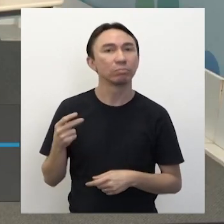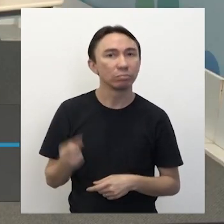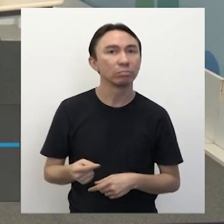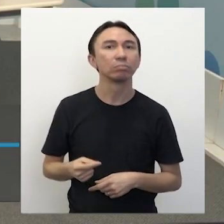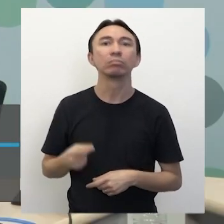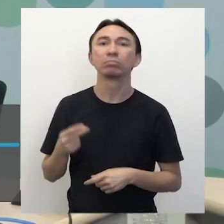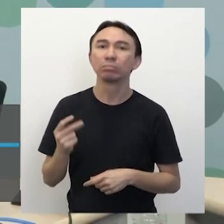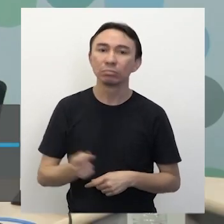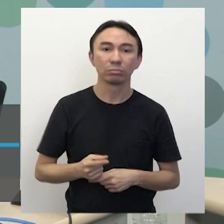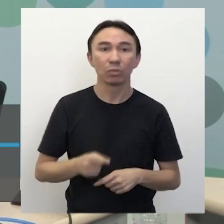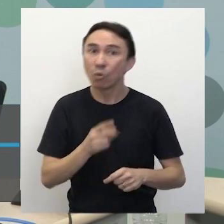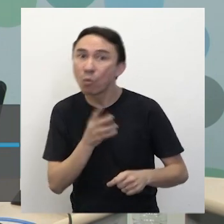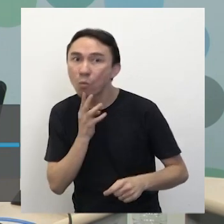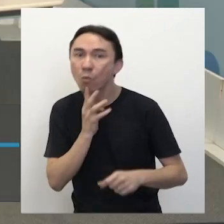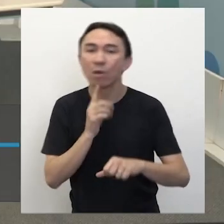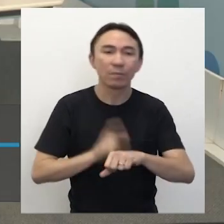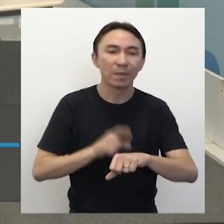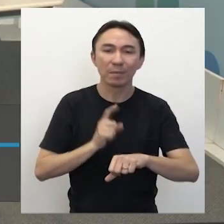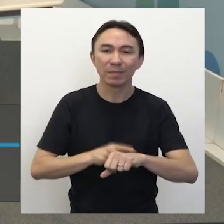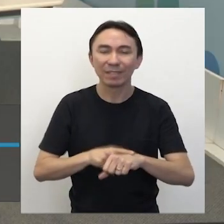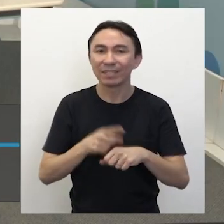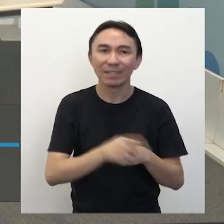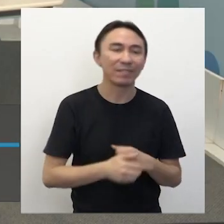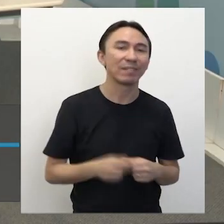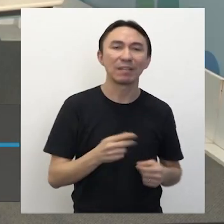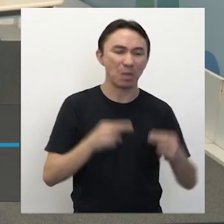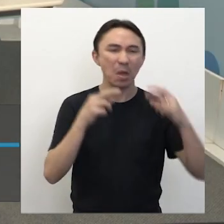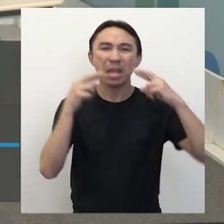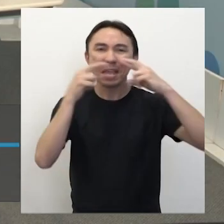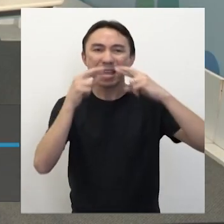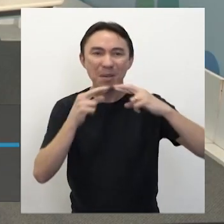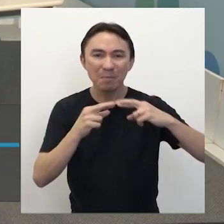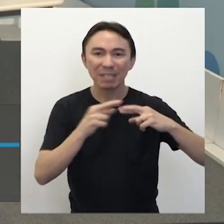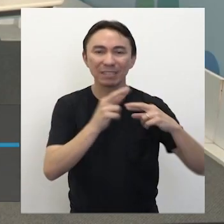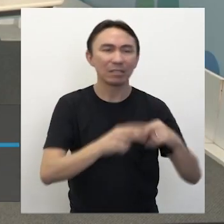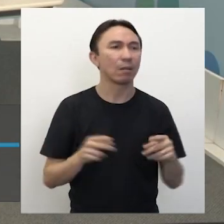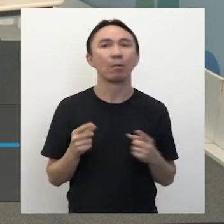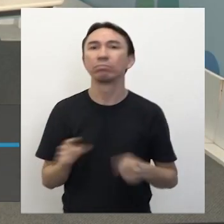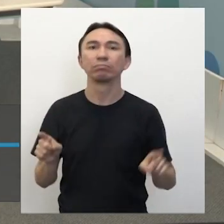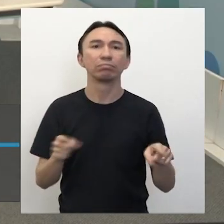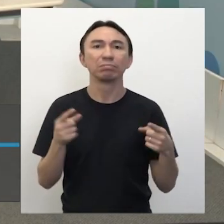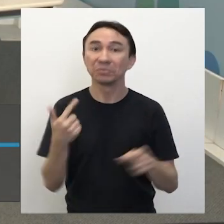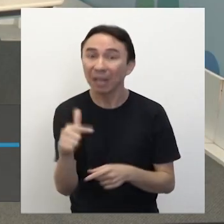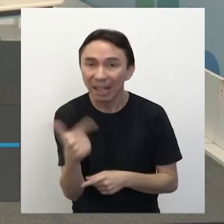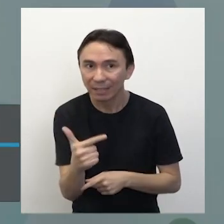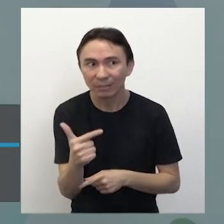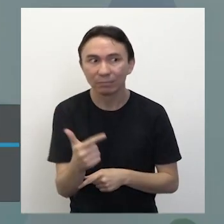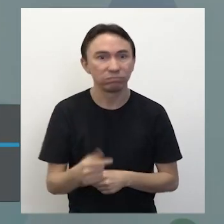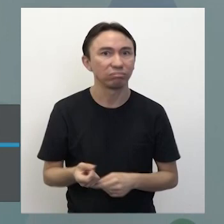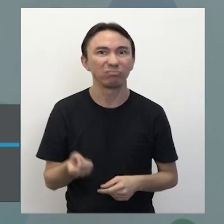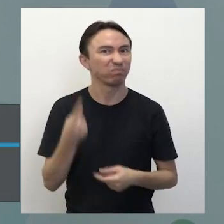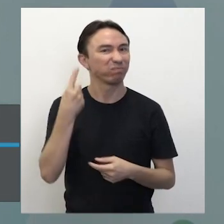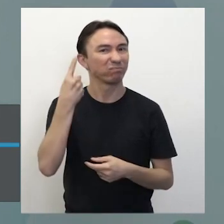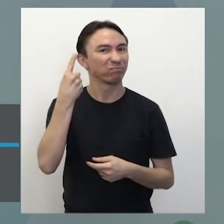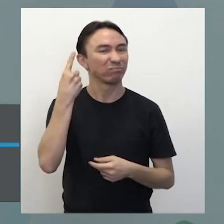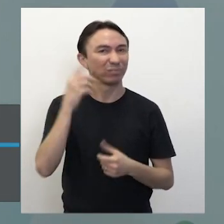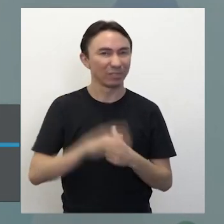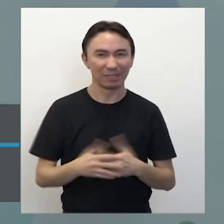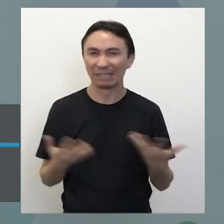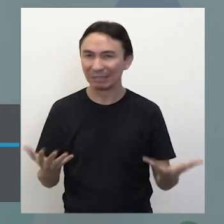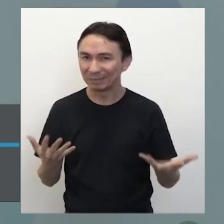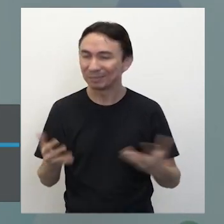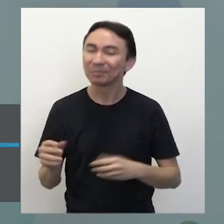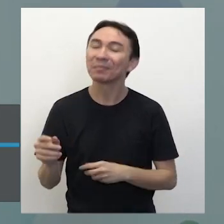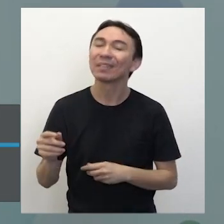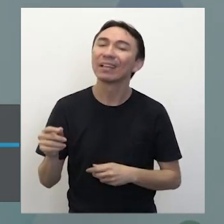que, porque você rima, mas sem ritmo nenhum, né? Acho que fica meio estranho, fica muito estranho. E é interessante isso, né? A